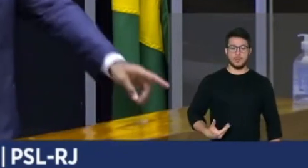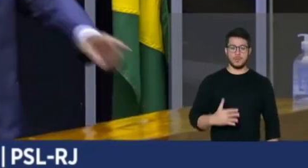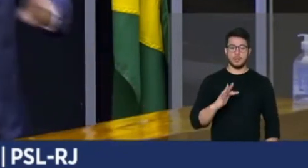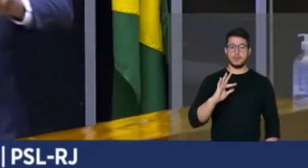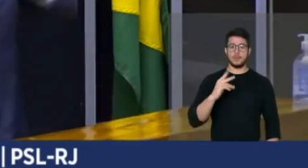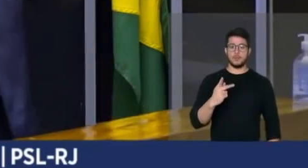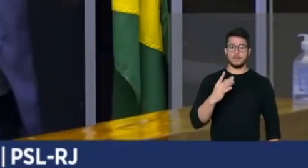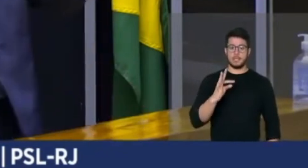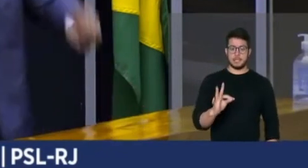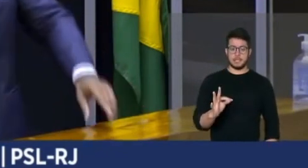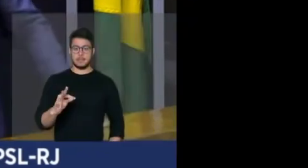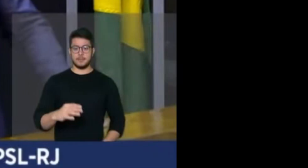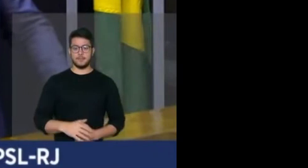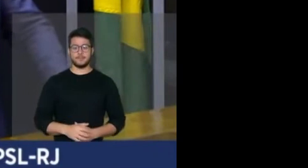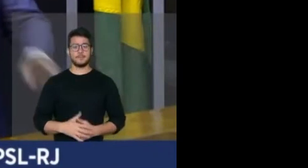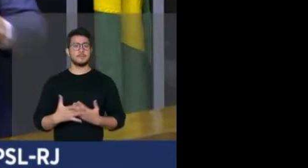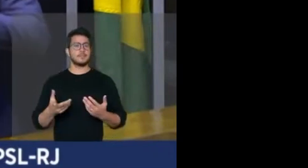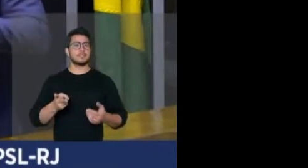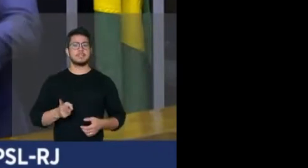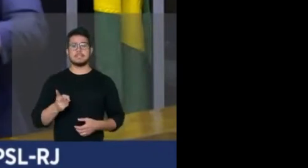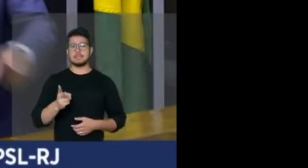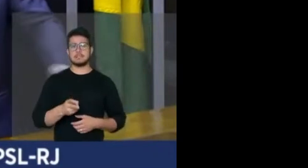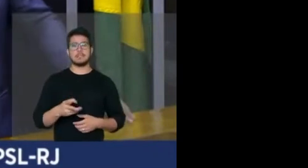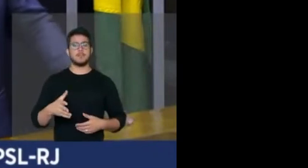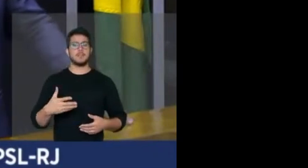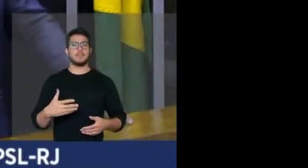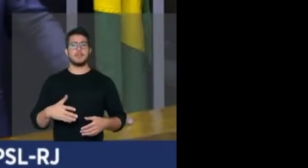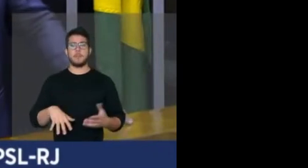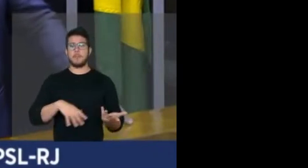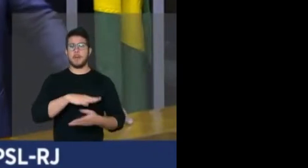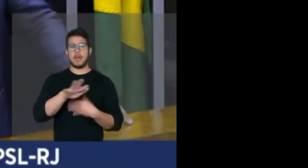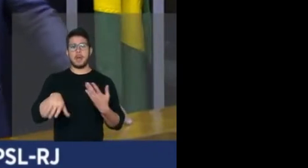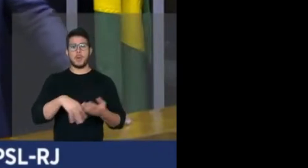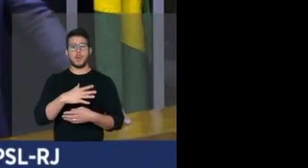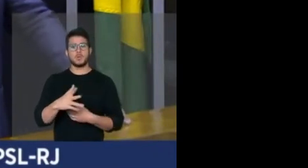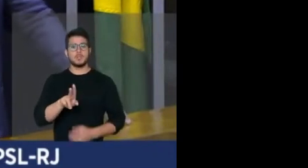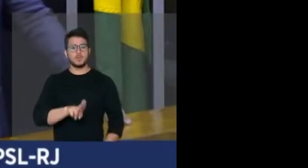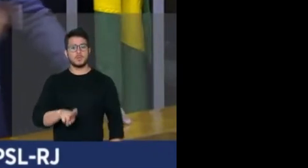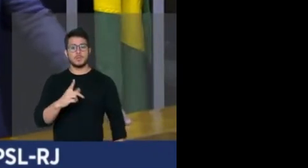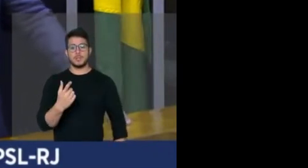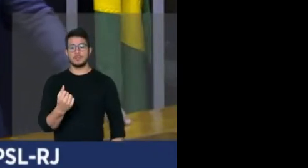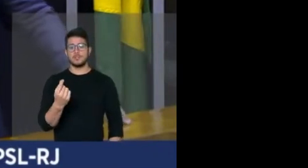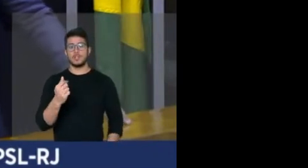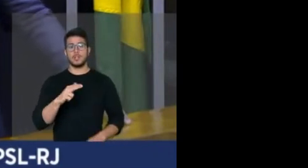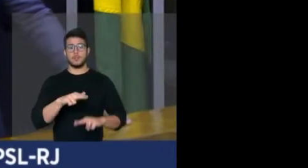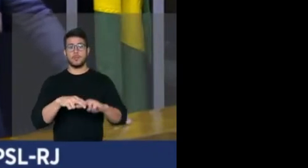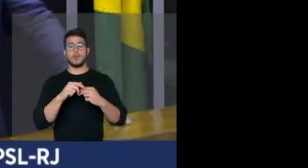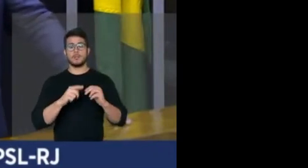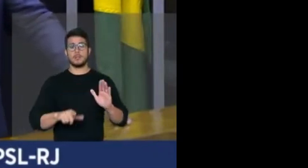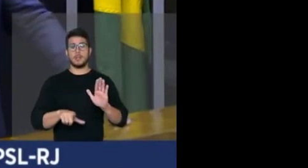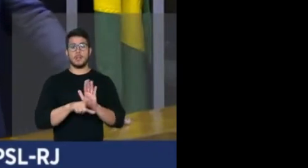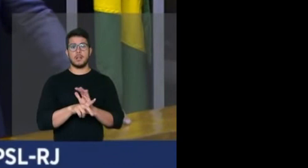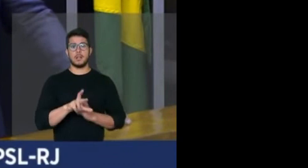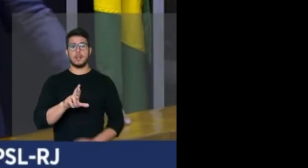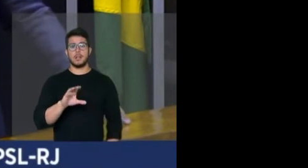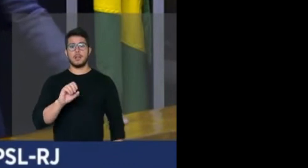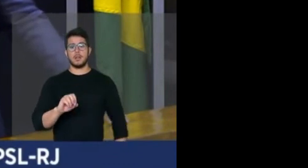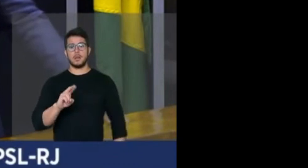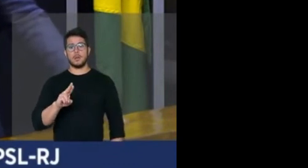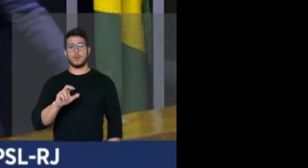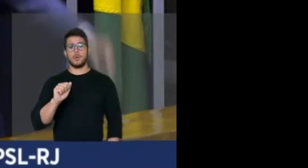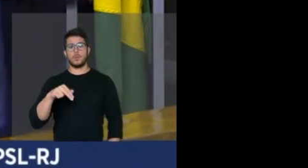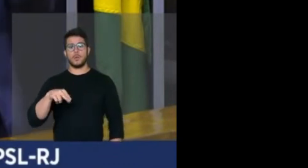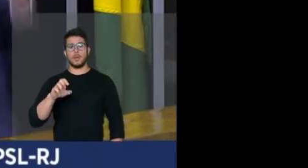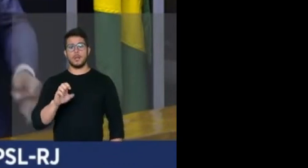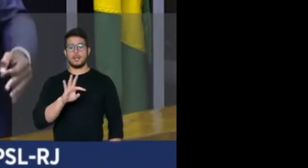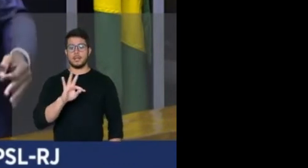Uma verdadeira farra com dinheiro público através da Lei Rouanet. O que foram feitos todos esses anos foi um